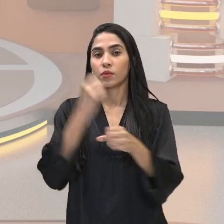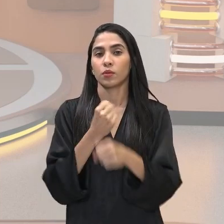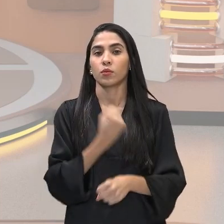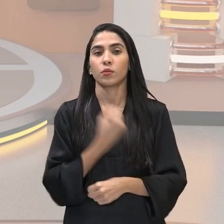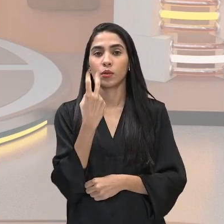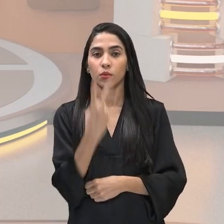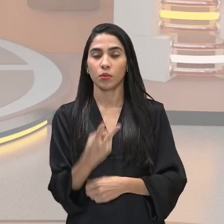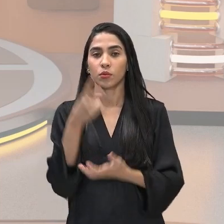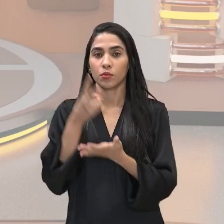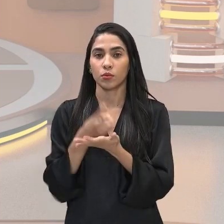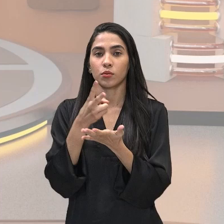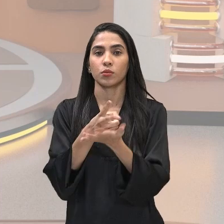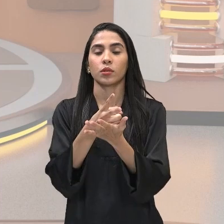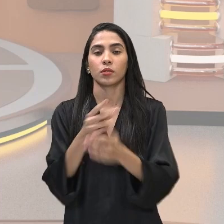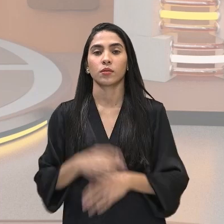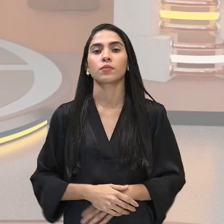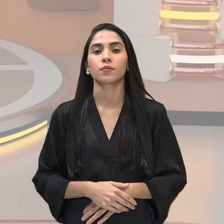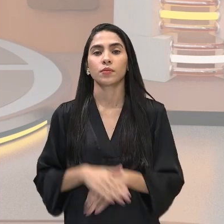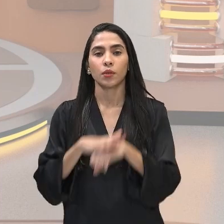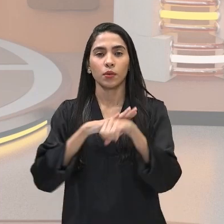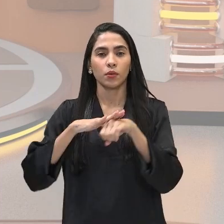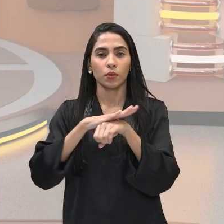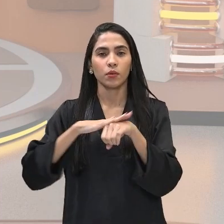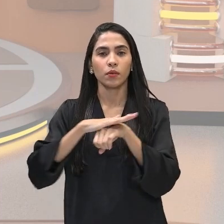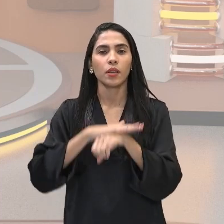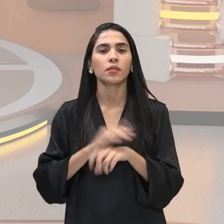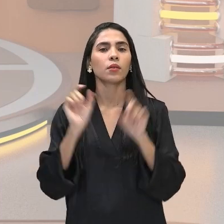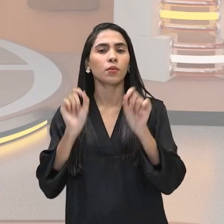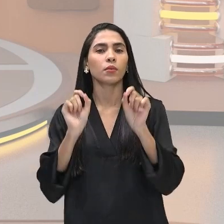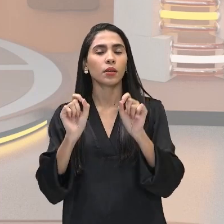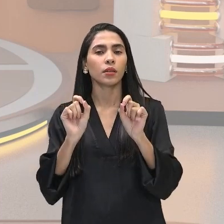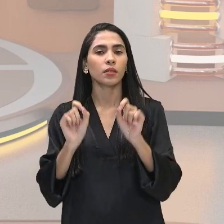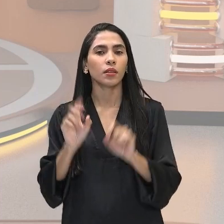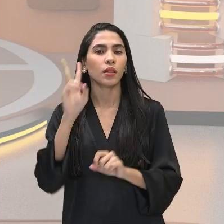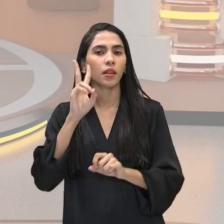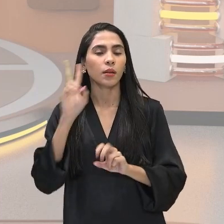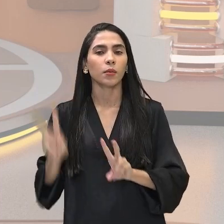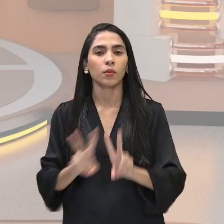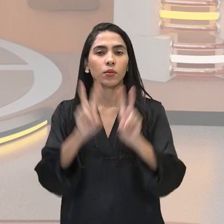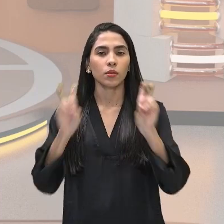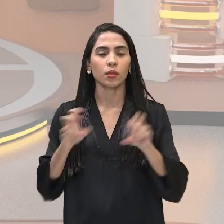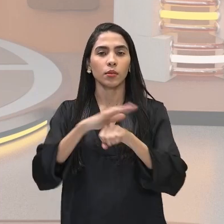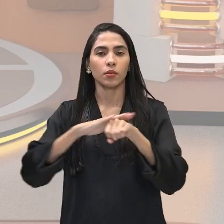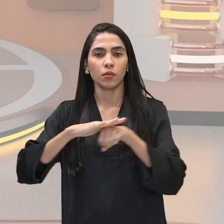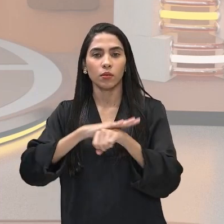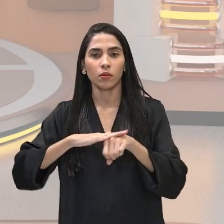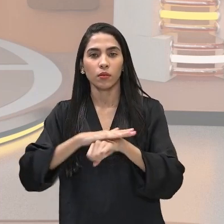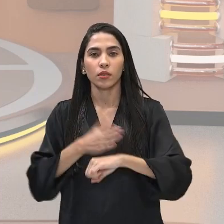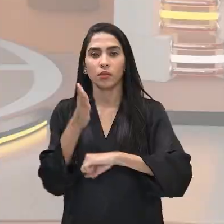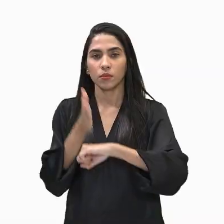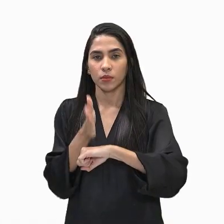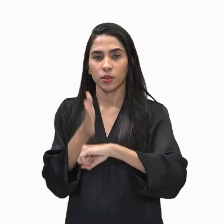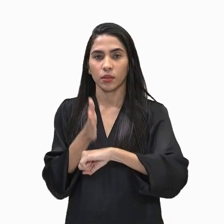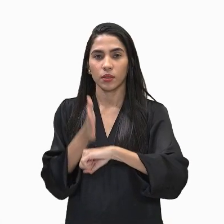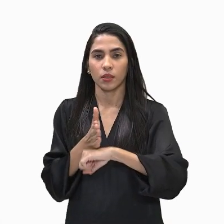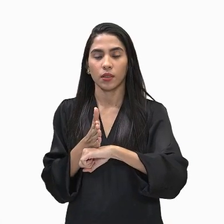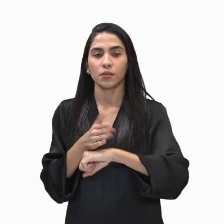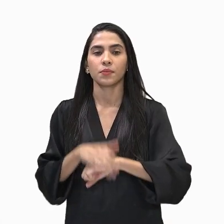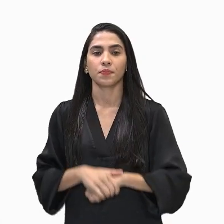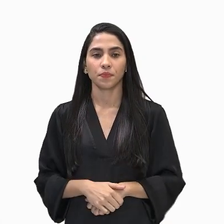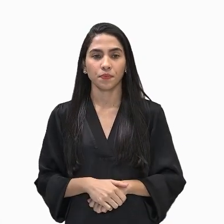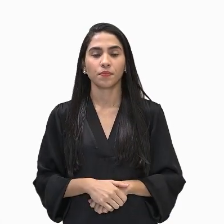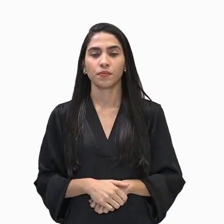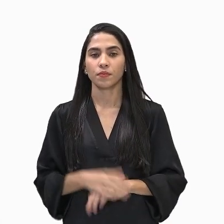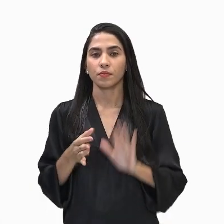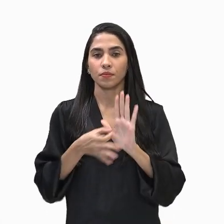dar continuidade à nossa conversa sobre o quê? Nós vamos continuar conversando aqui sobre modernidade, né?